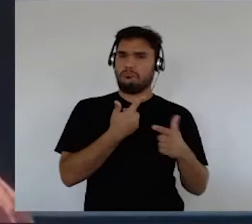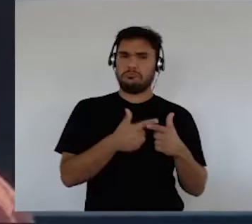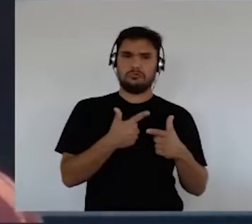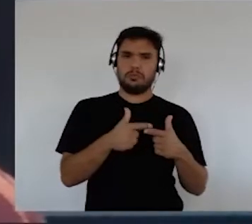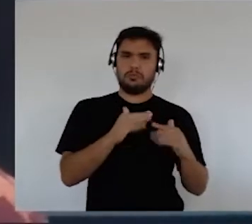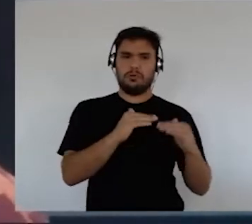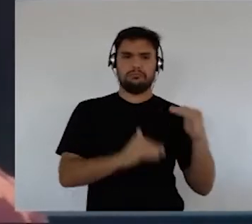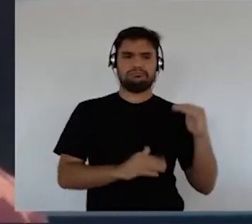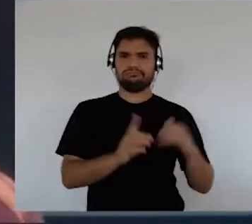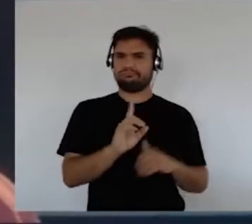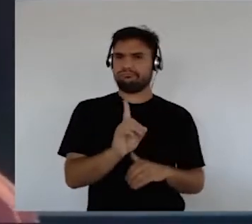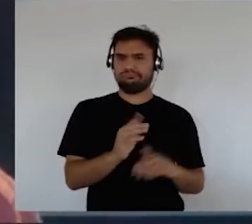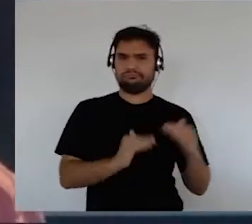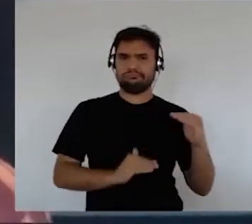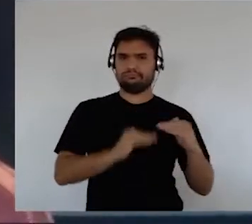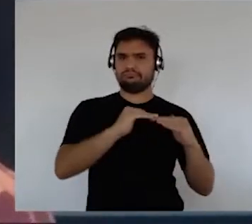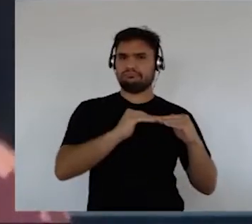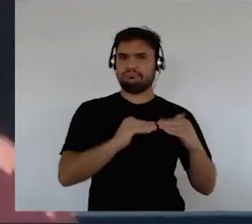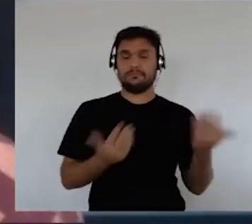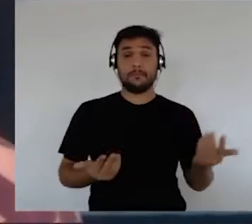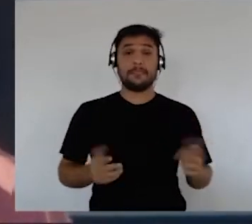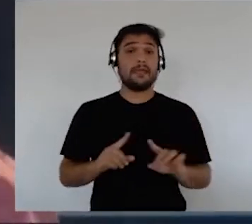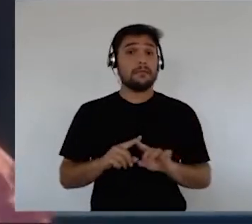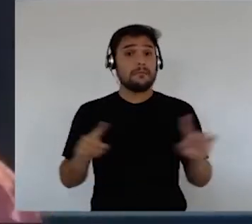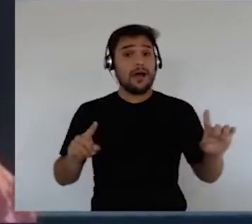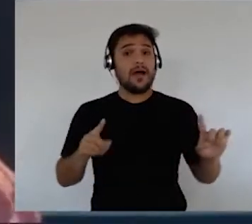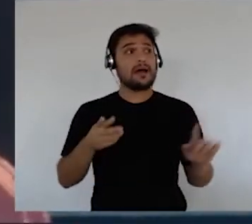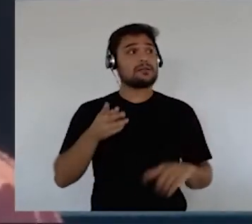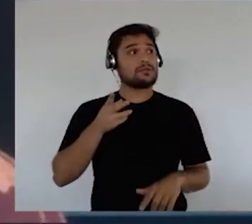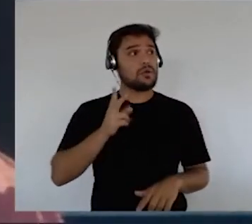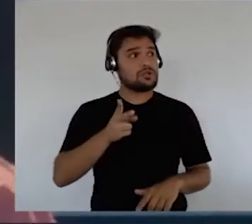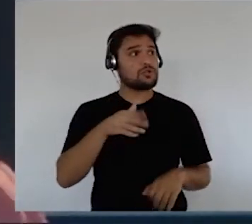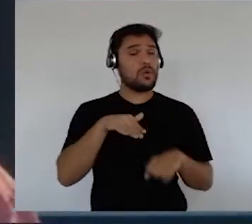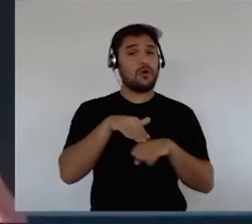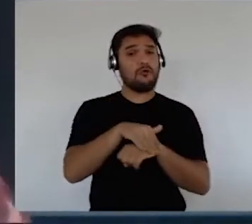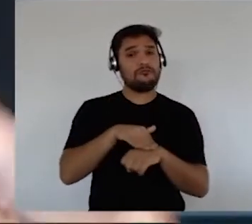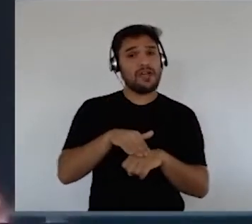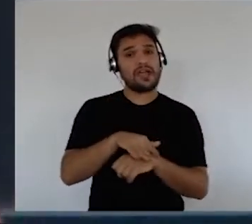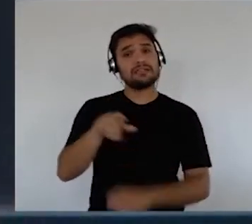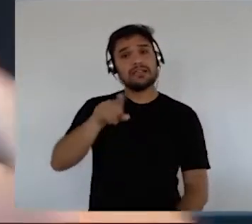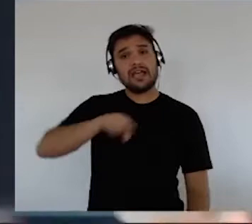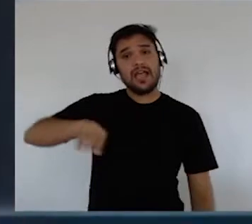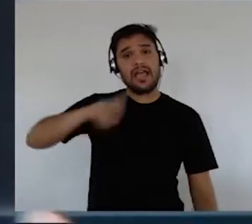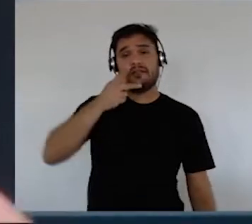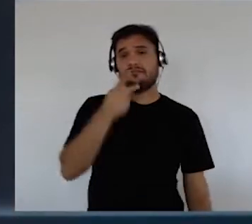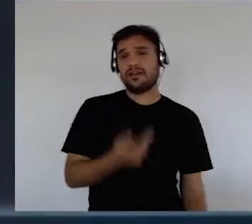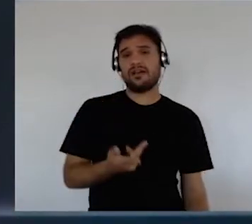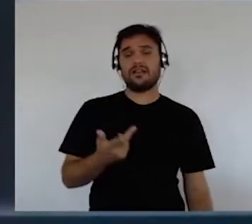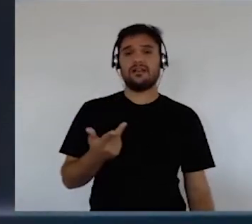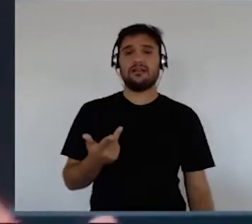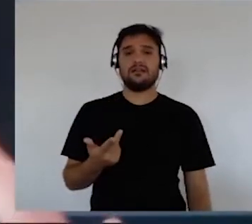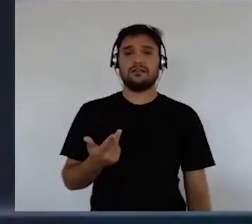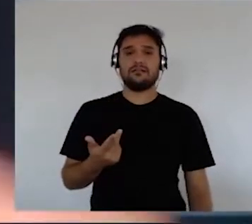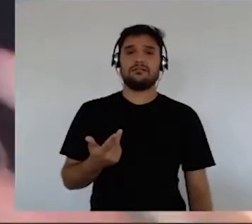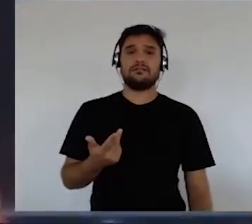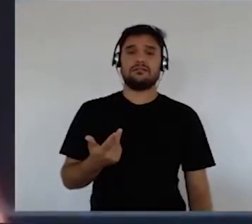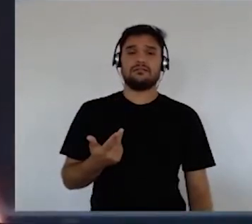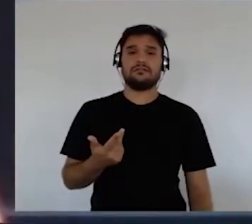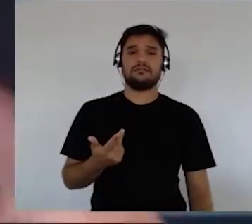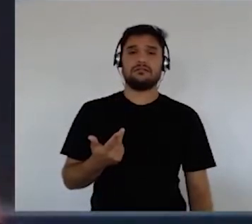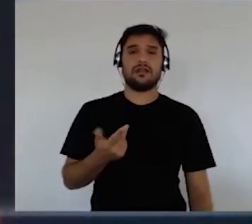problemas de remuneração. Mas aí, quando a gente continua a conversa, ela vai dizendo, né, que ela